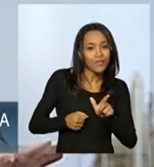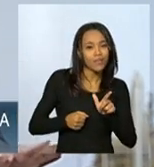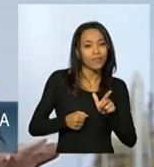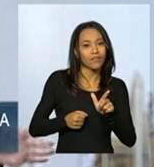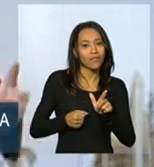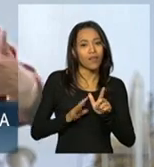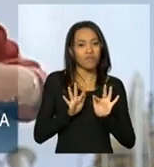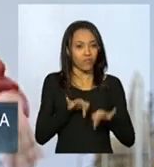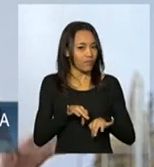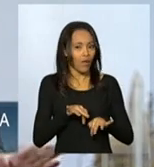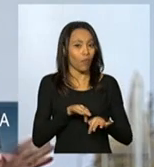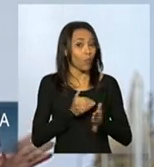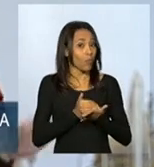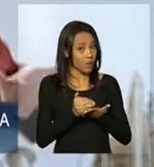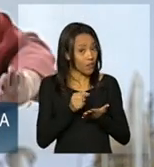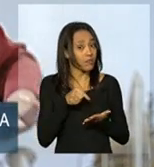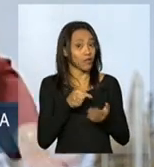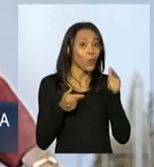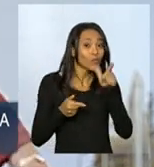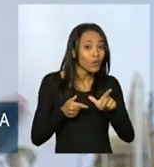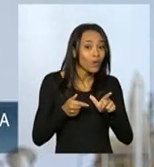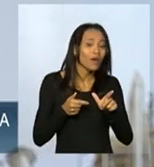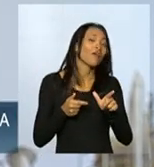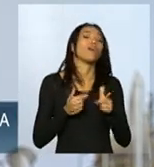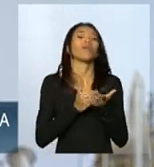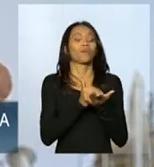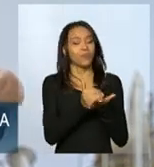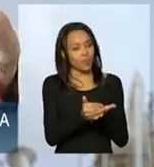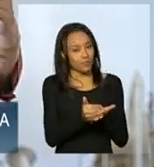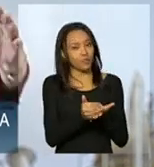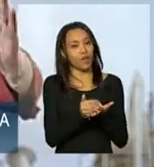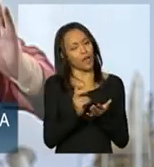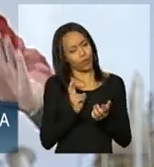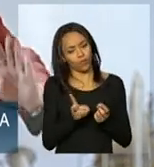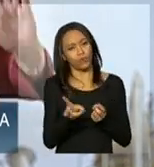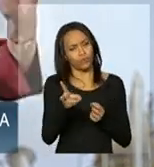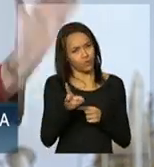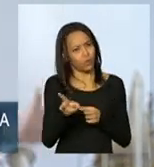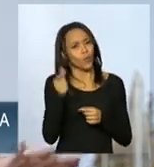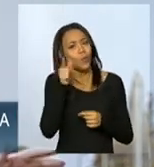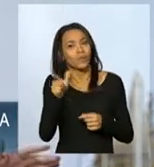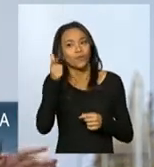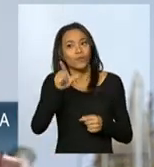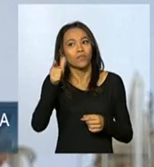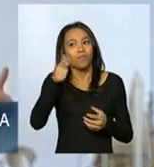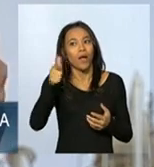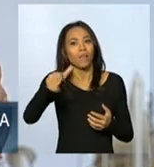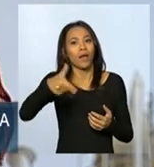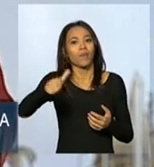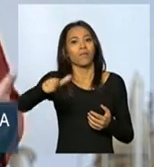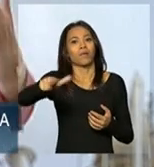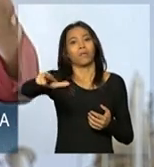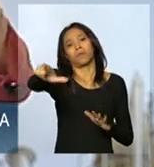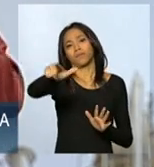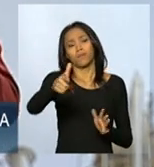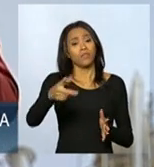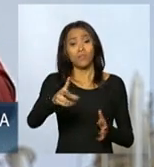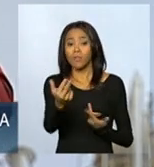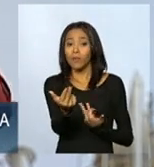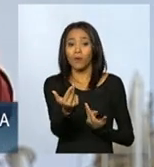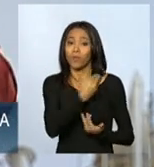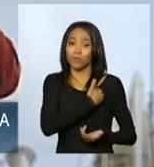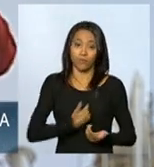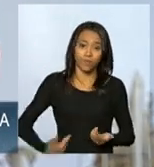começo, é o início. Conquistou é o início, daí para frente tem de conquistar mais. Isso vale para o